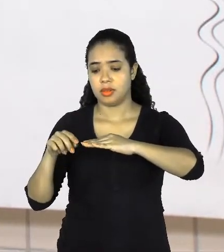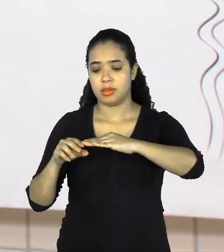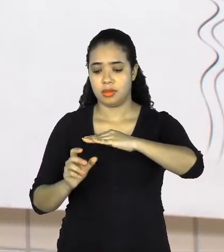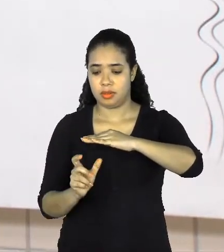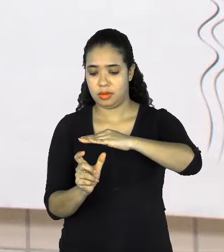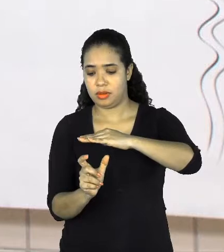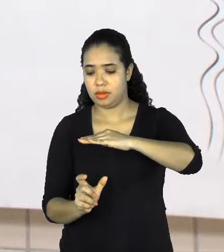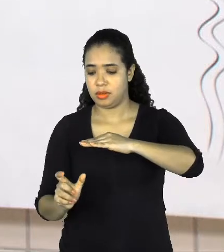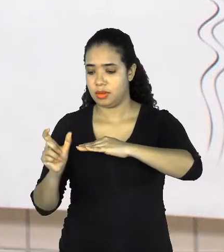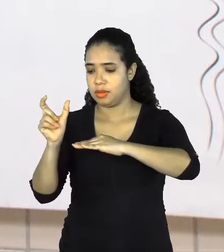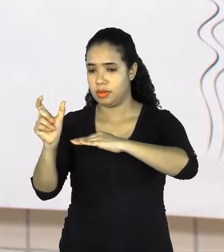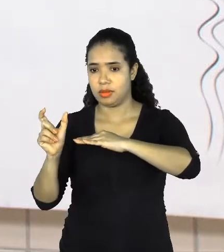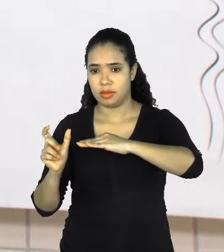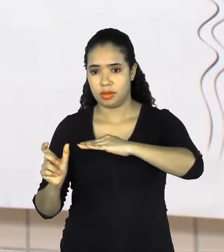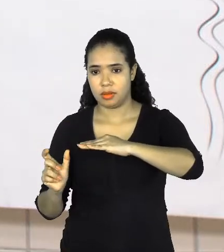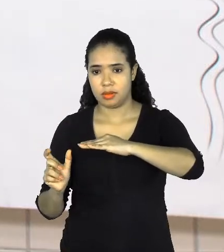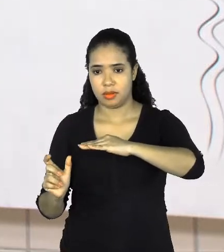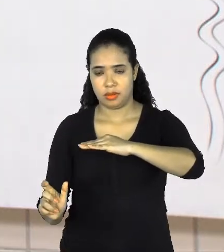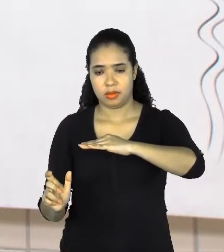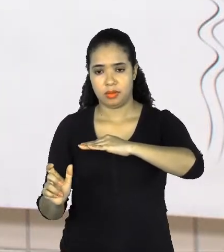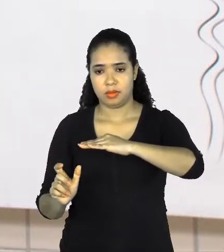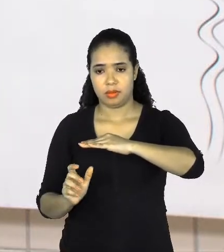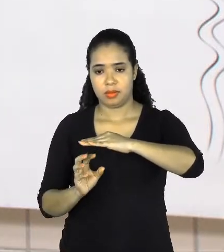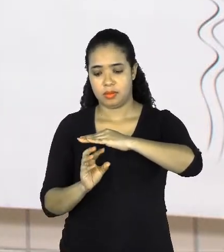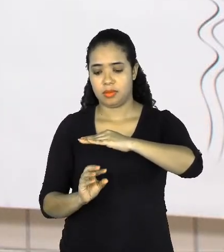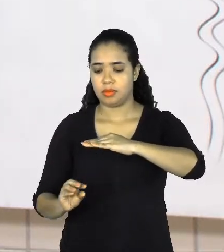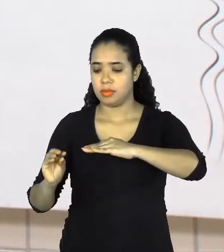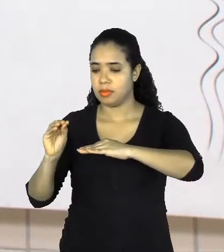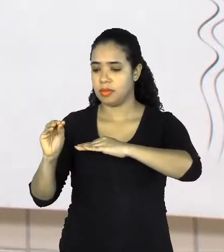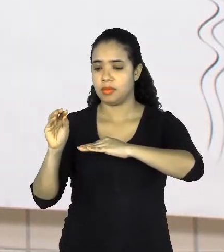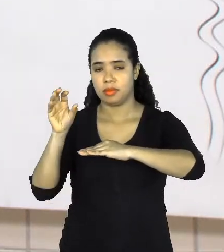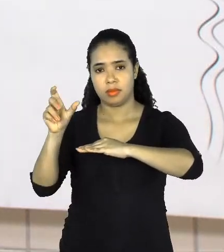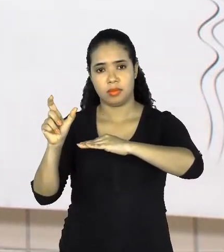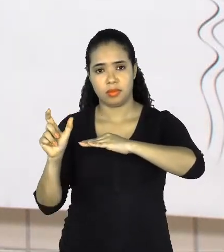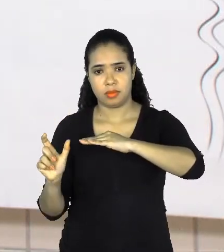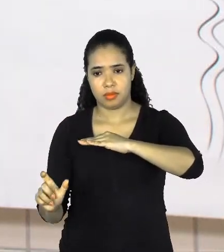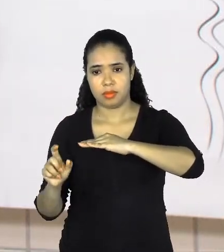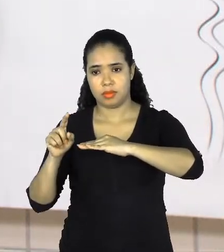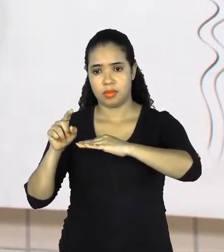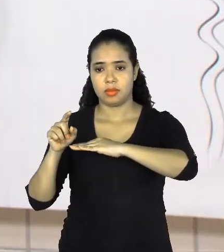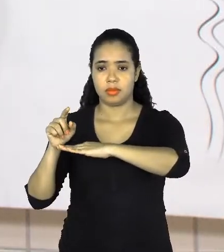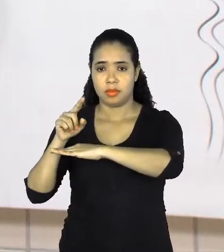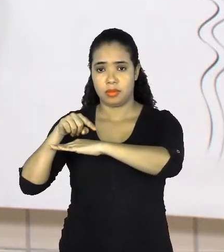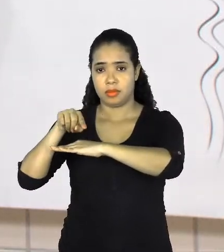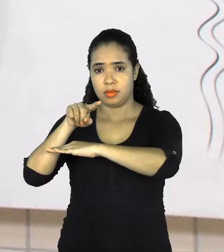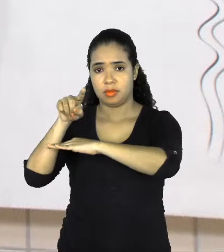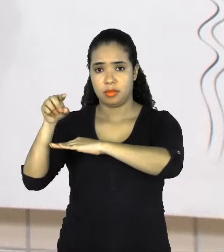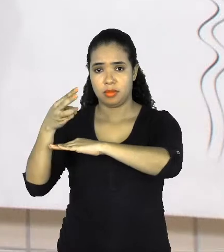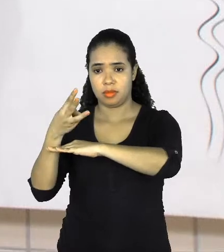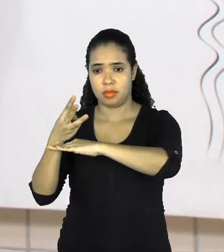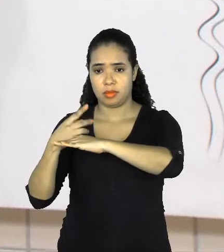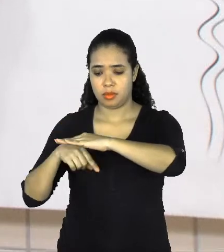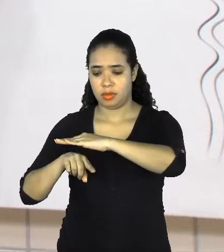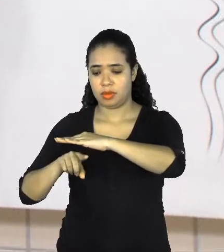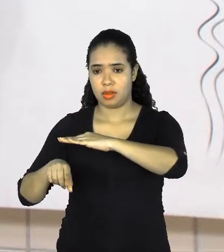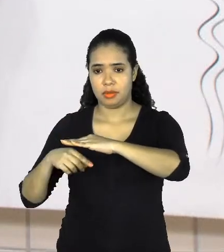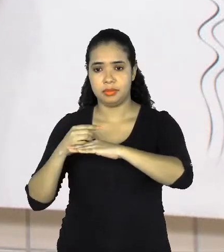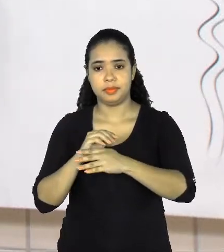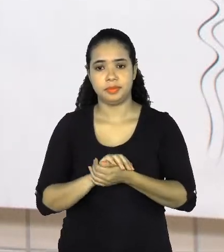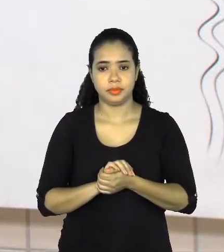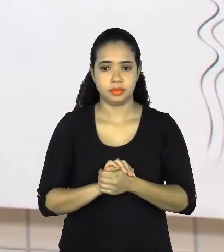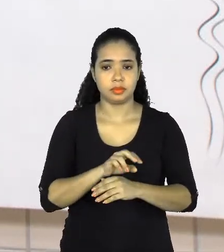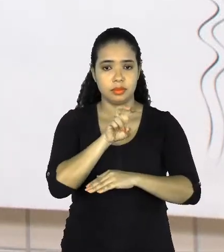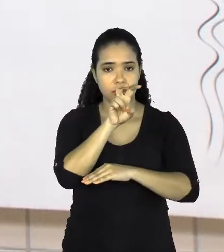Ou seja, eu vou criar uma fração com o próprio radical. 5 vezes raiz de 3, 5 raiz de